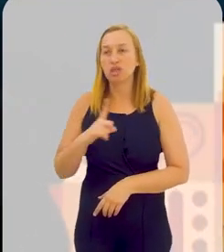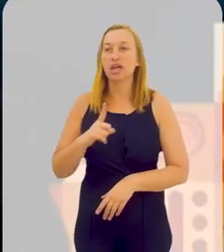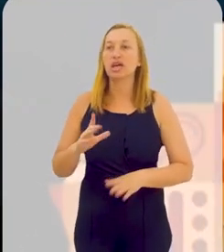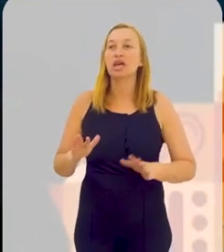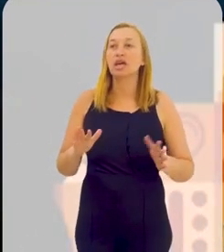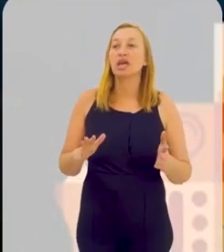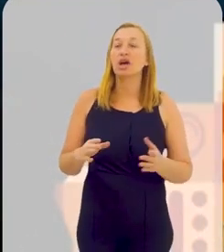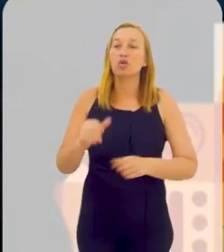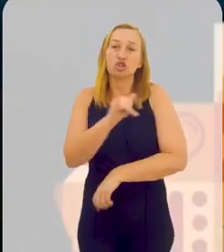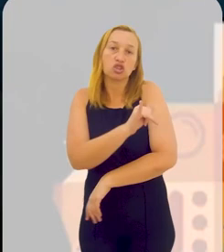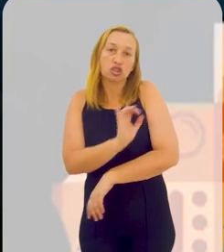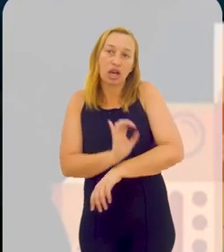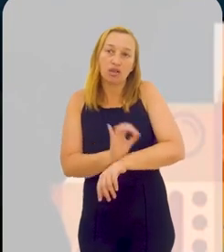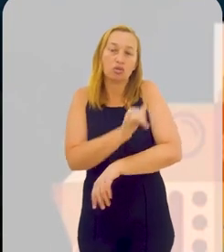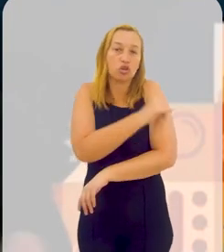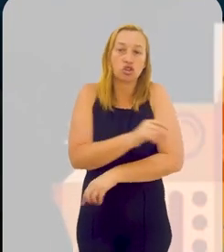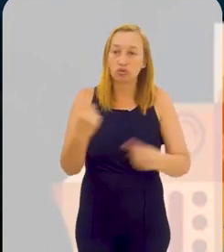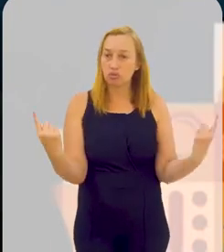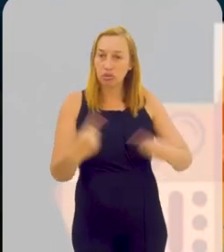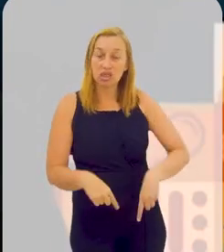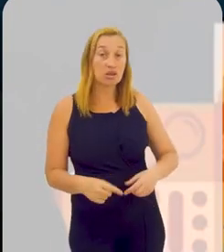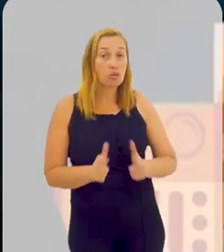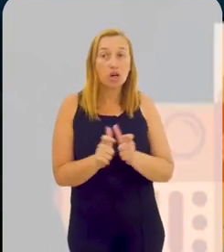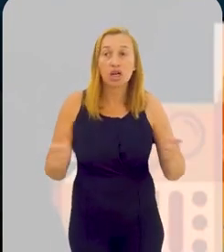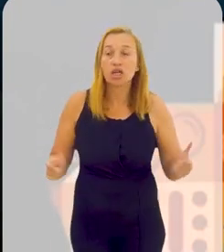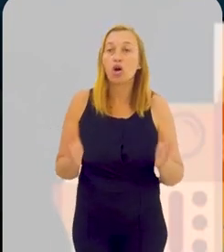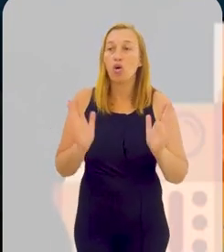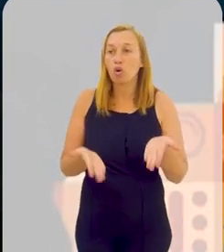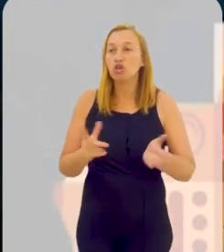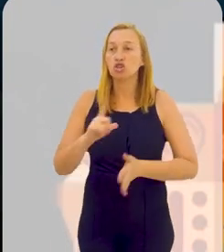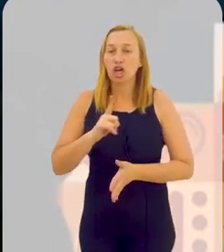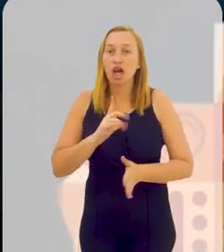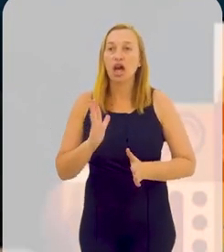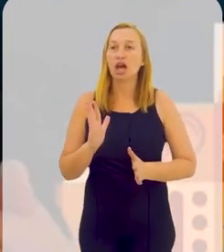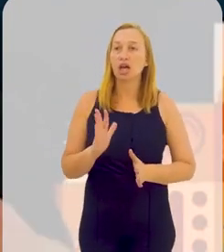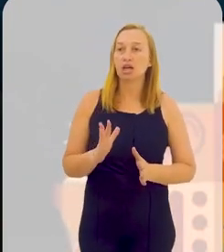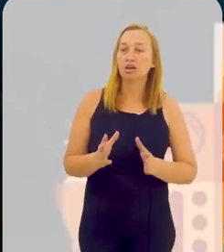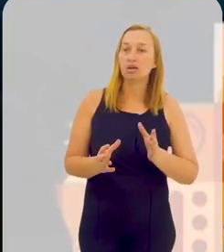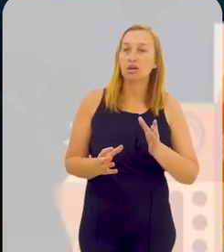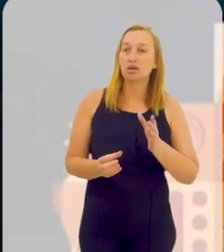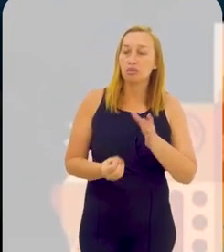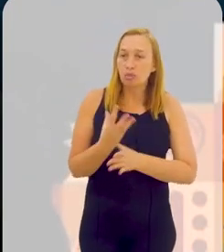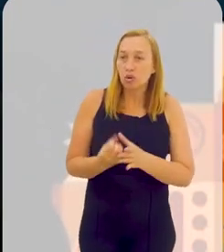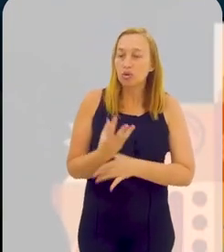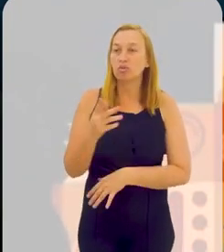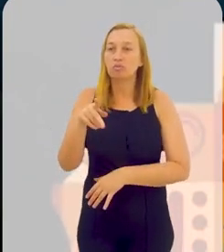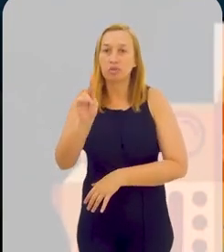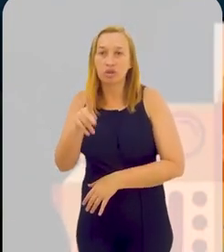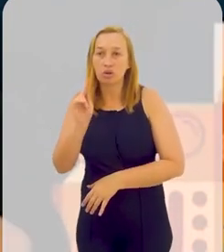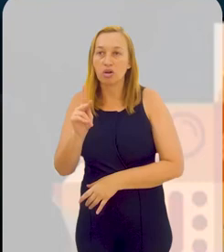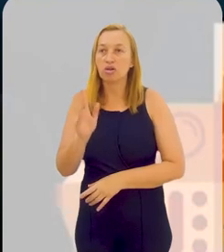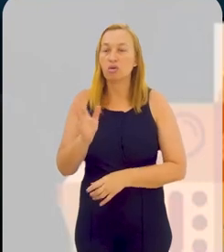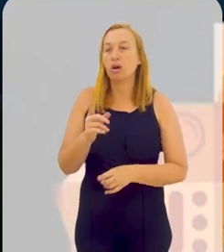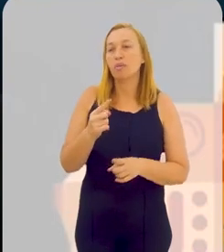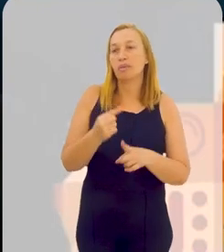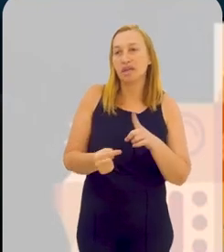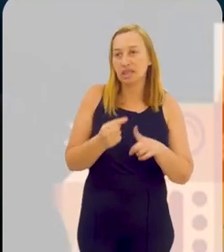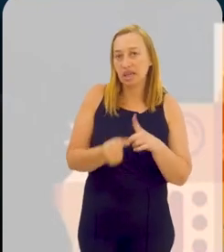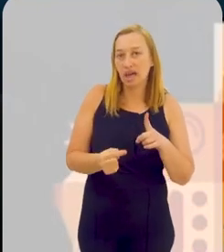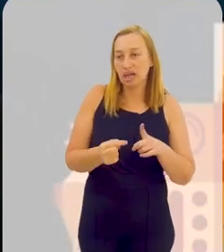aí o Brasil e o Estado do Rio de Janeiro têm uma vantagem competitiva enorme. Hoje em dia, nós já conseguimos produzir petróleo hoje, que é um